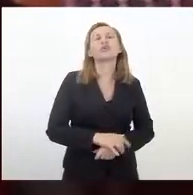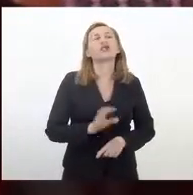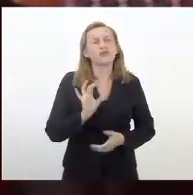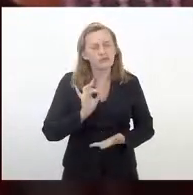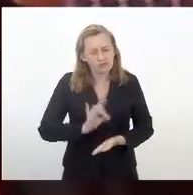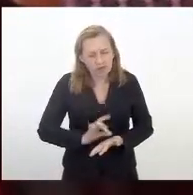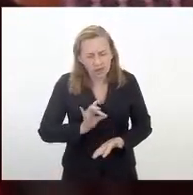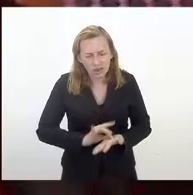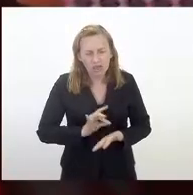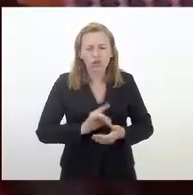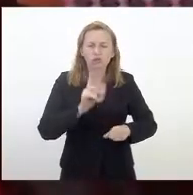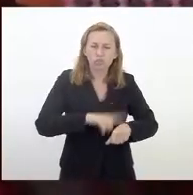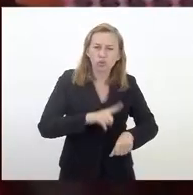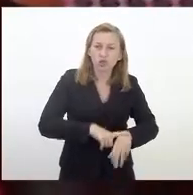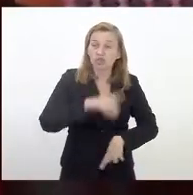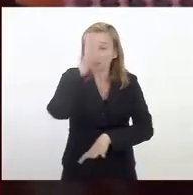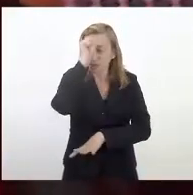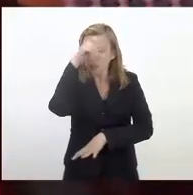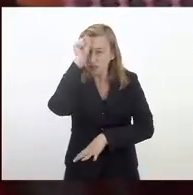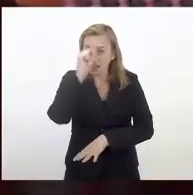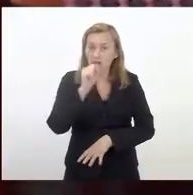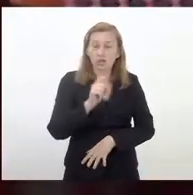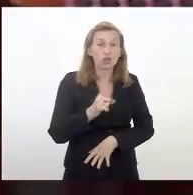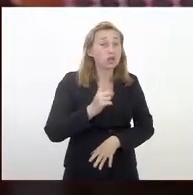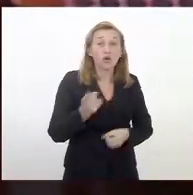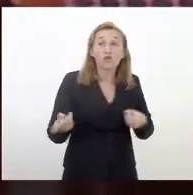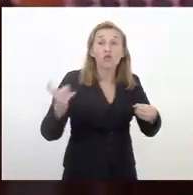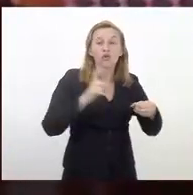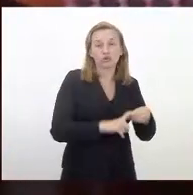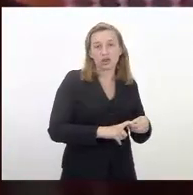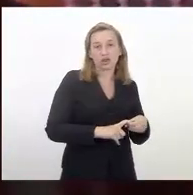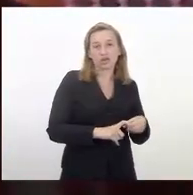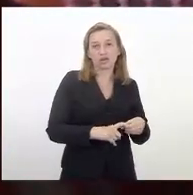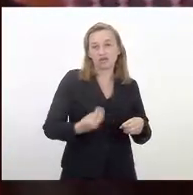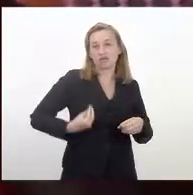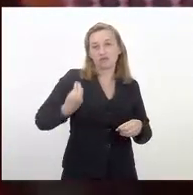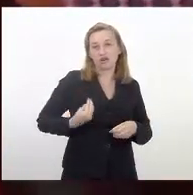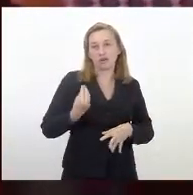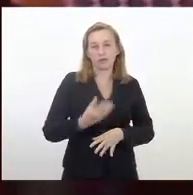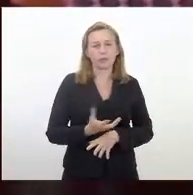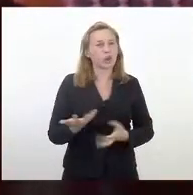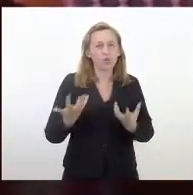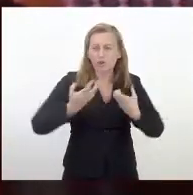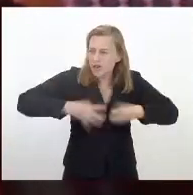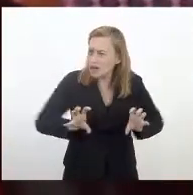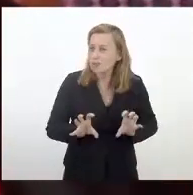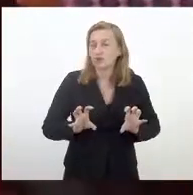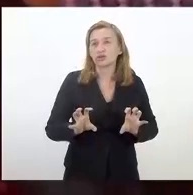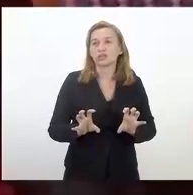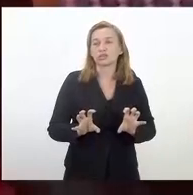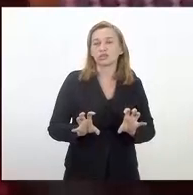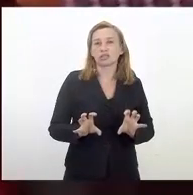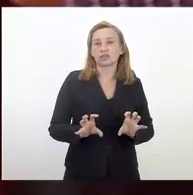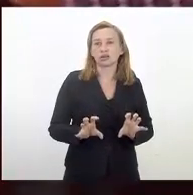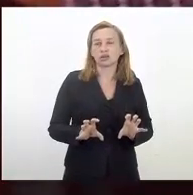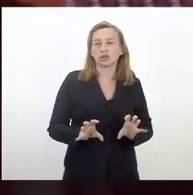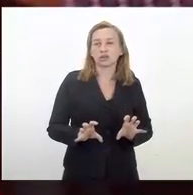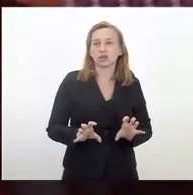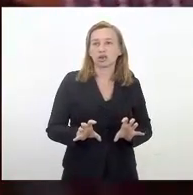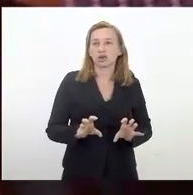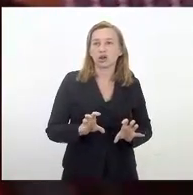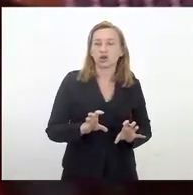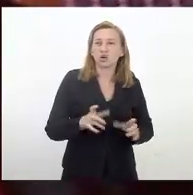seja de fato um momento de aprendizado para que a gente não volte a viver nós não queremos mais que as alegorias do